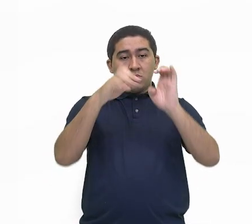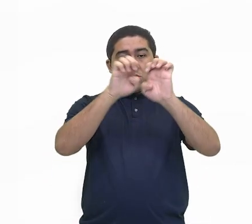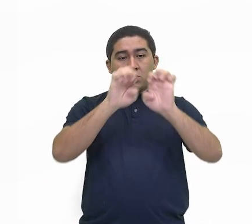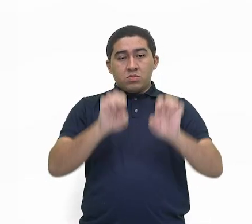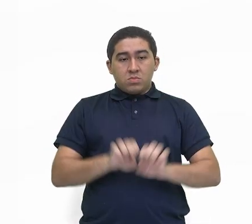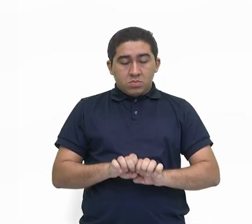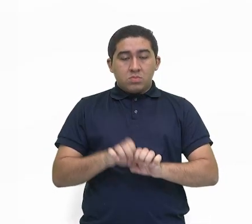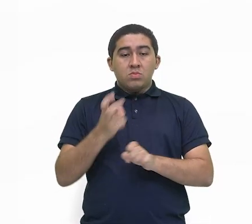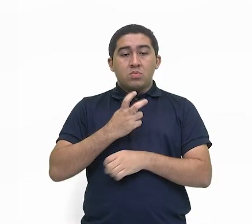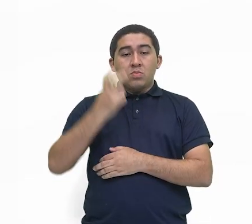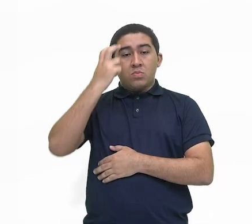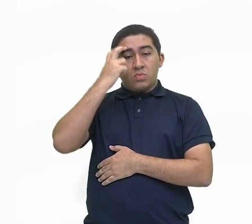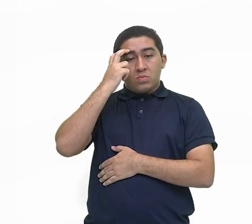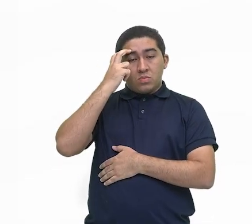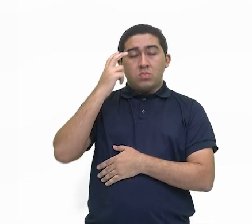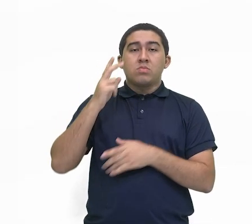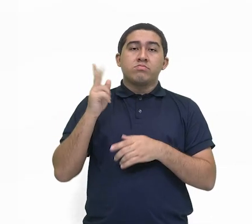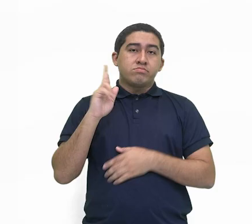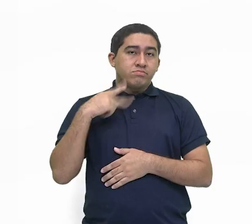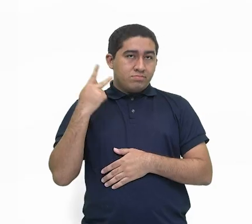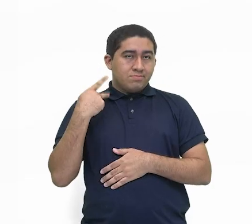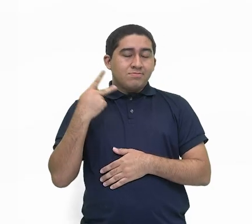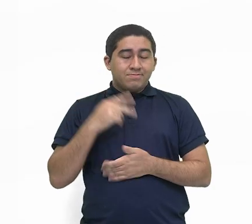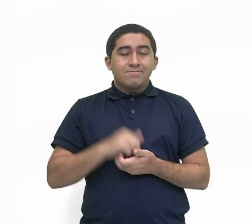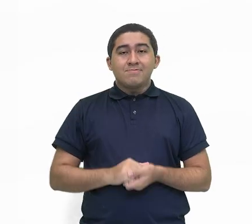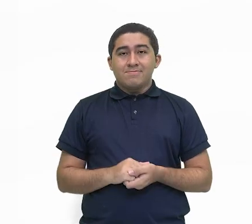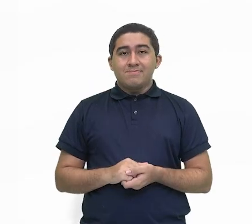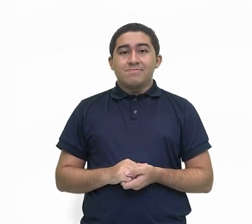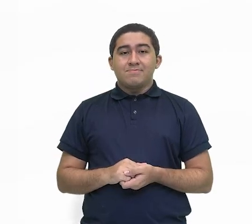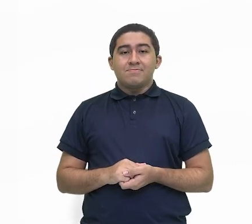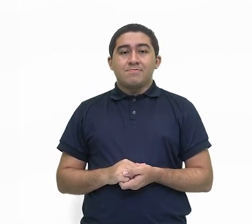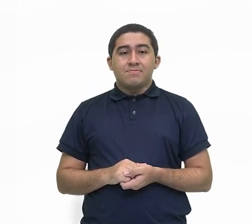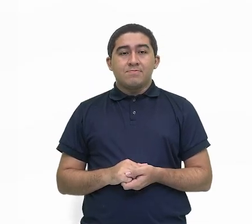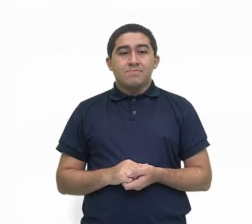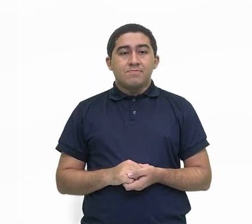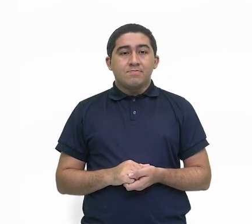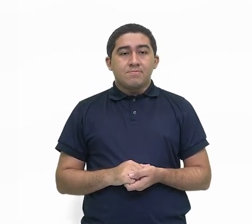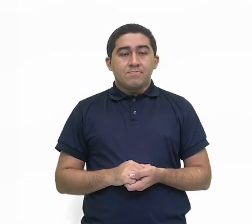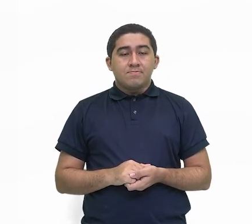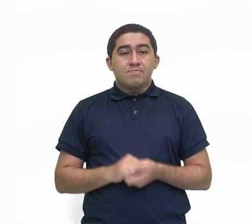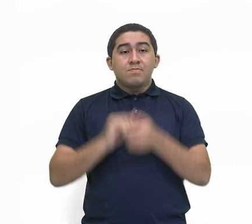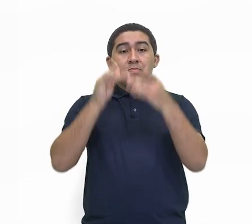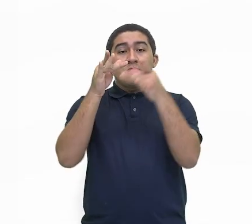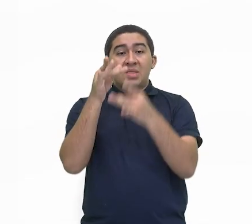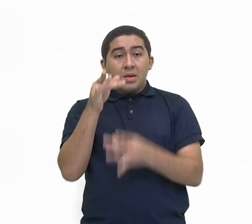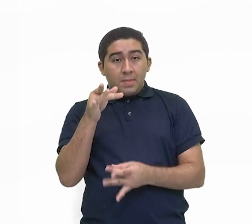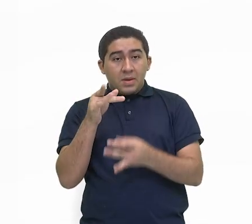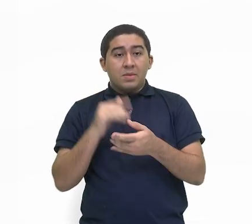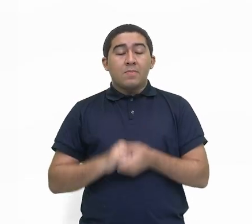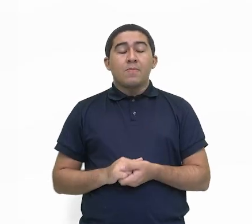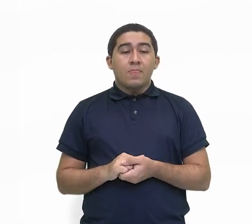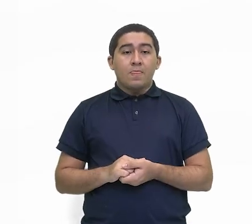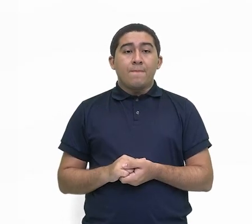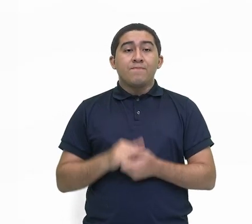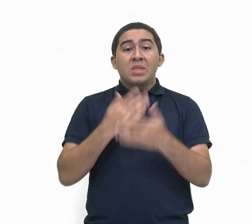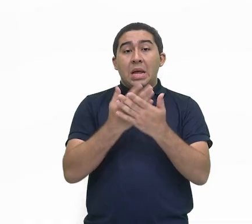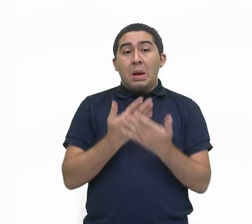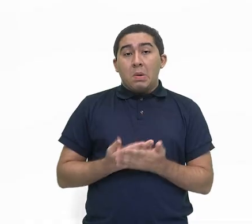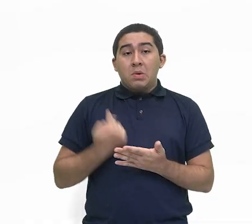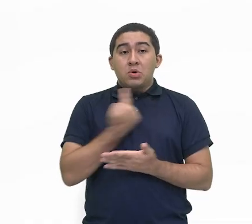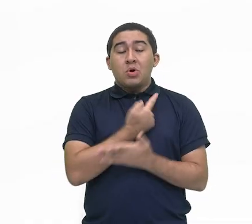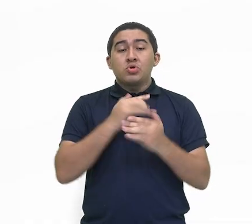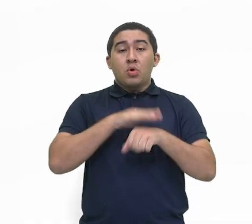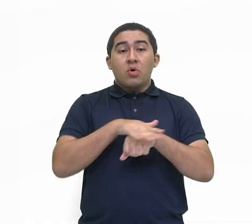éticos, estéticos, culturais e políticos. No detalhamento, nesta aula, nós vamos